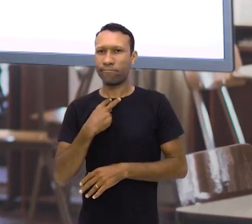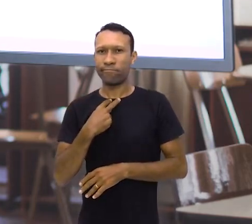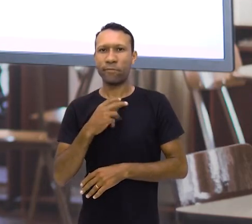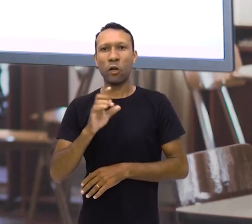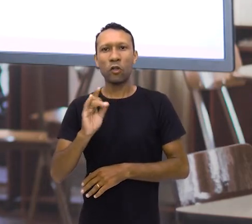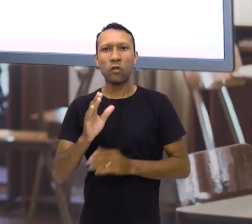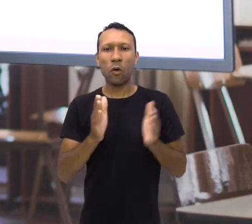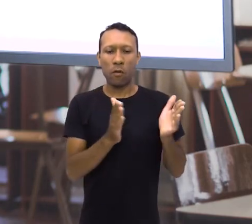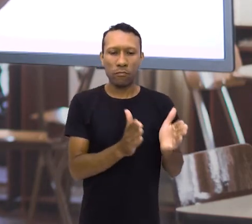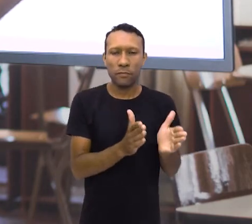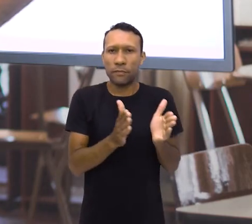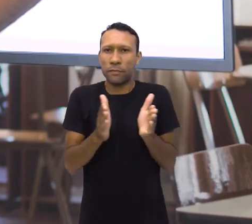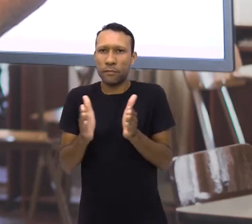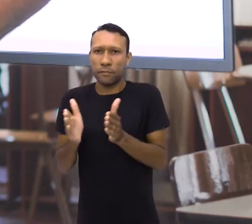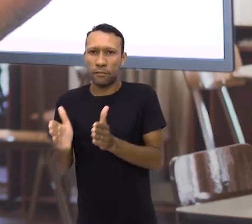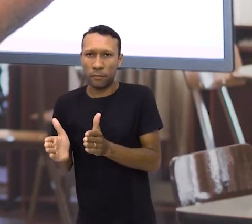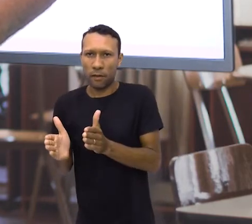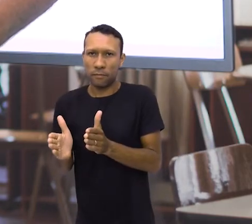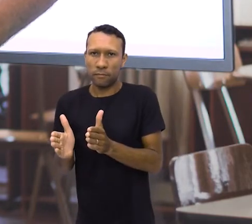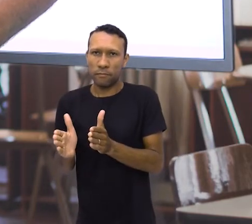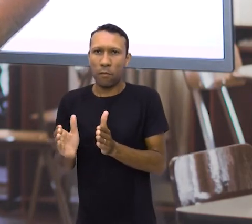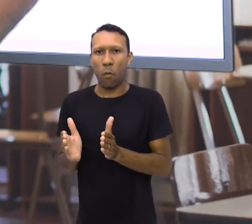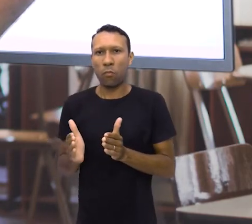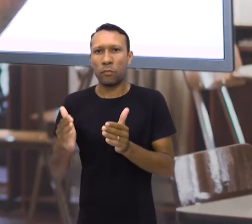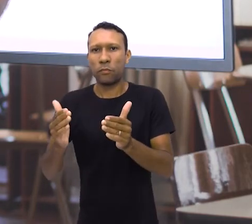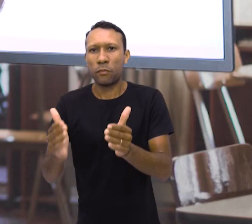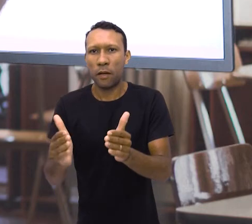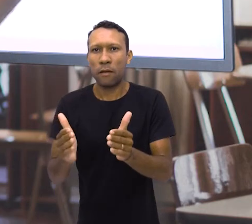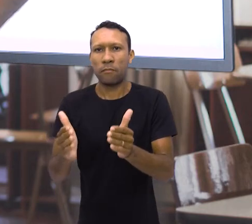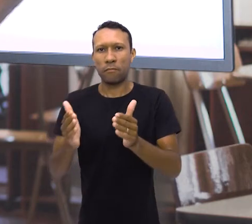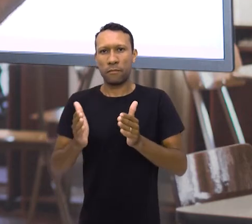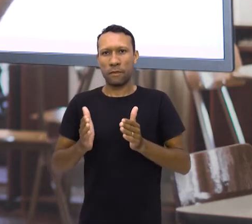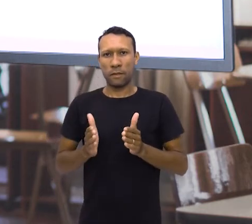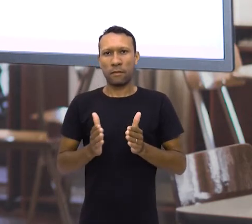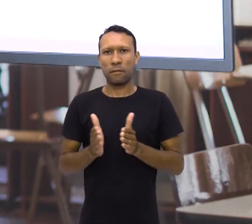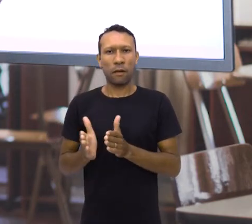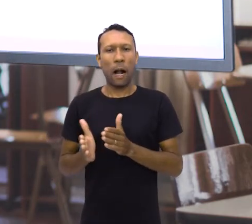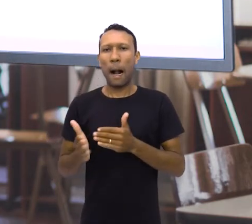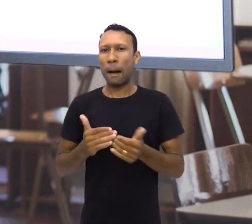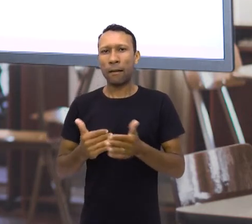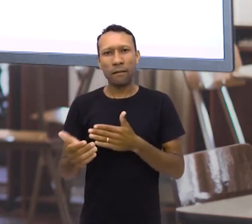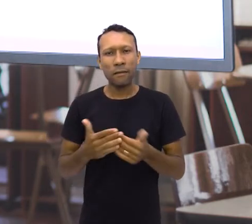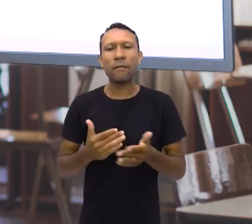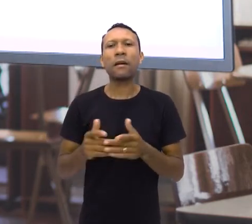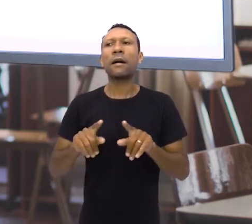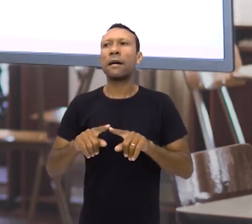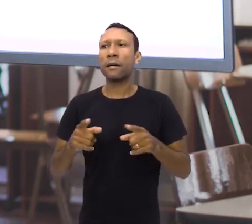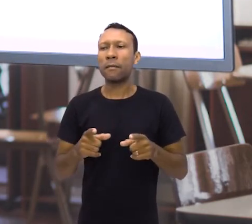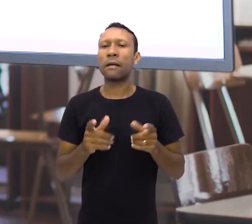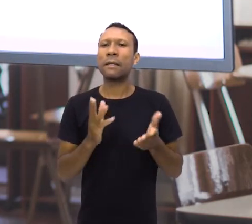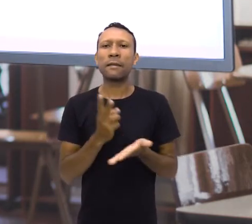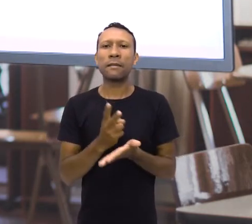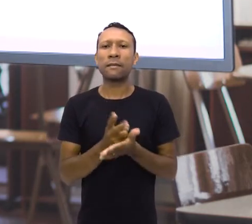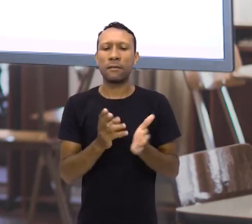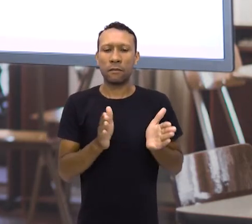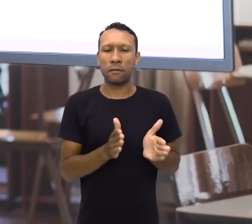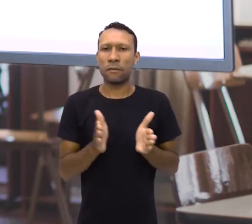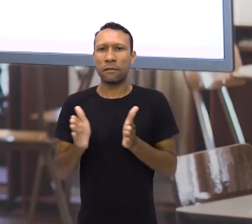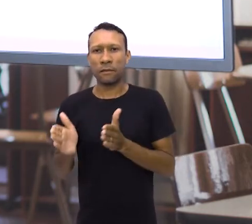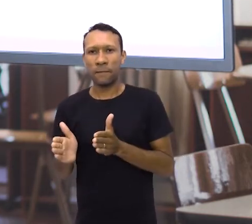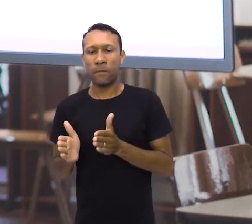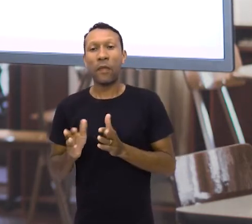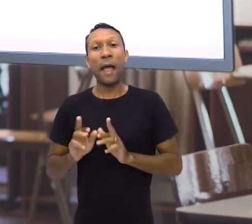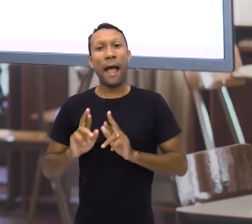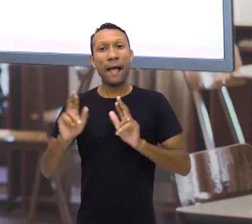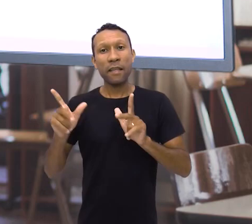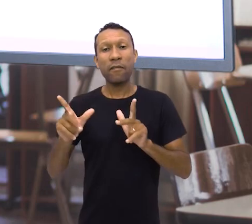Foi deslocado para a direita, mas note que permanece as cores nas mesmas posições, diferente da